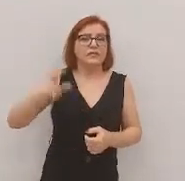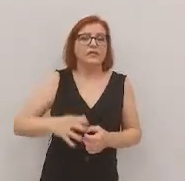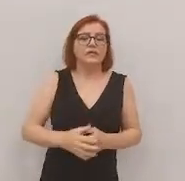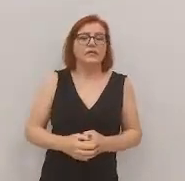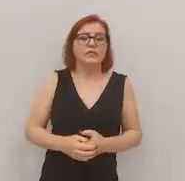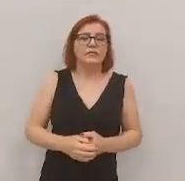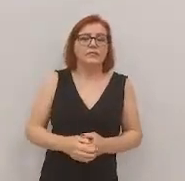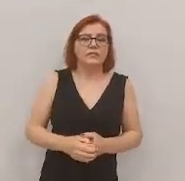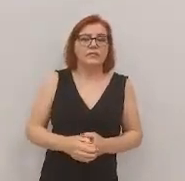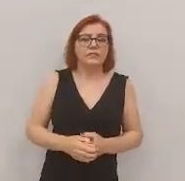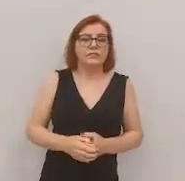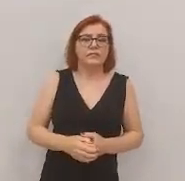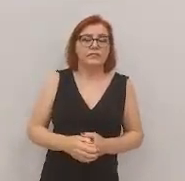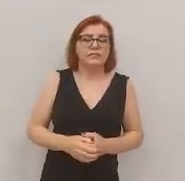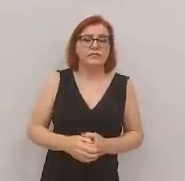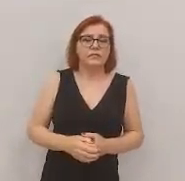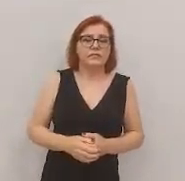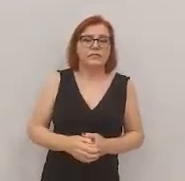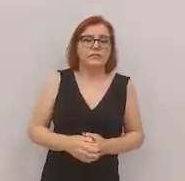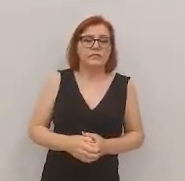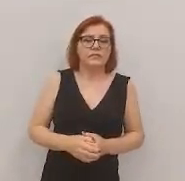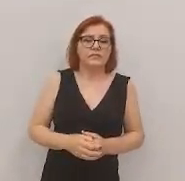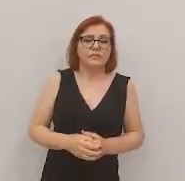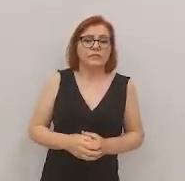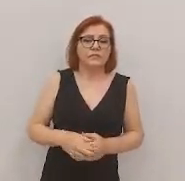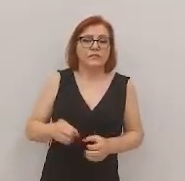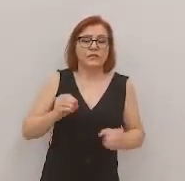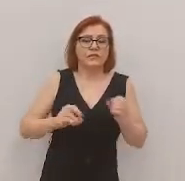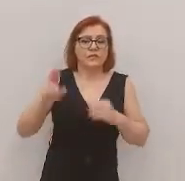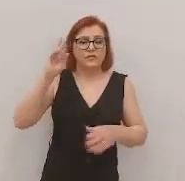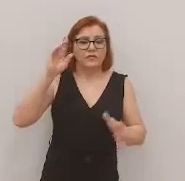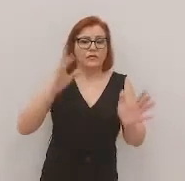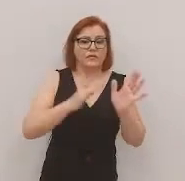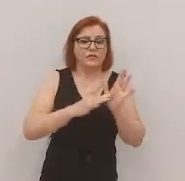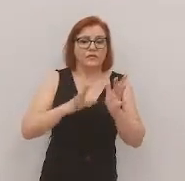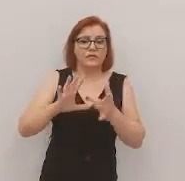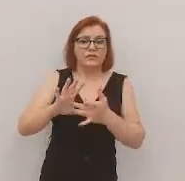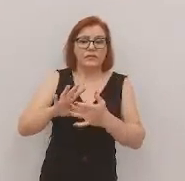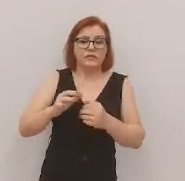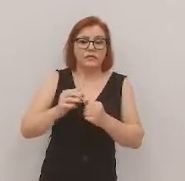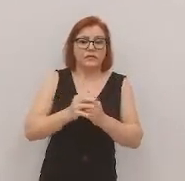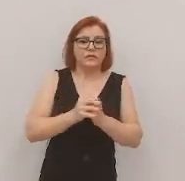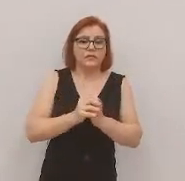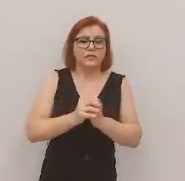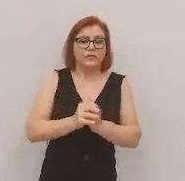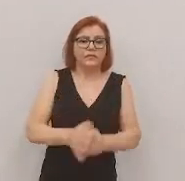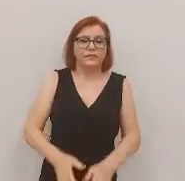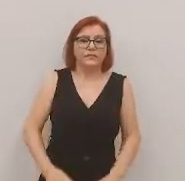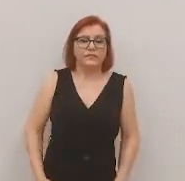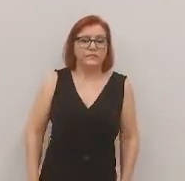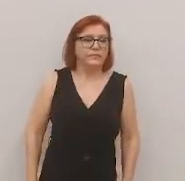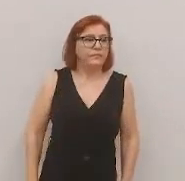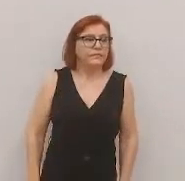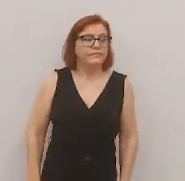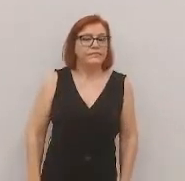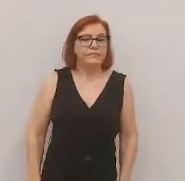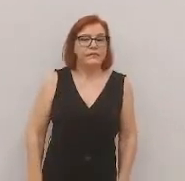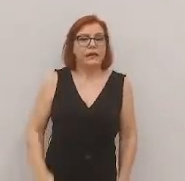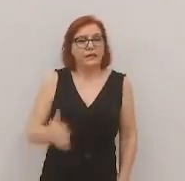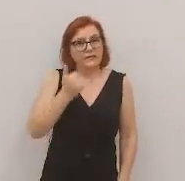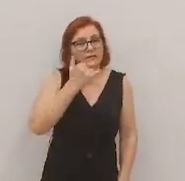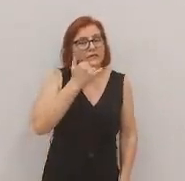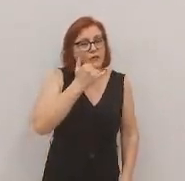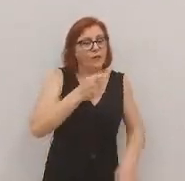soberania, de acordo com a sua vontade. Oh, Senhor Jesus, eu paro aqui. Desculpe passar